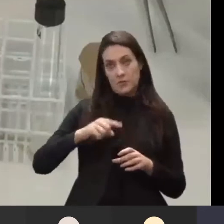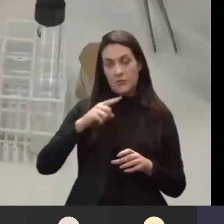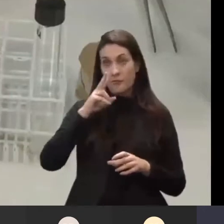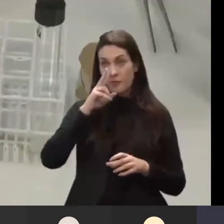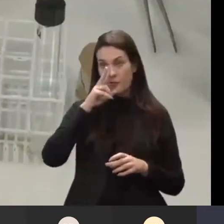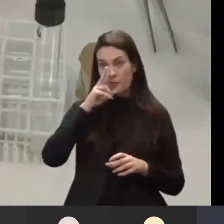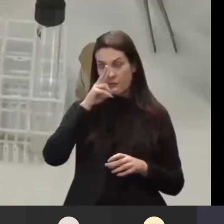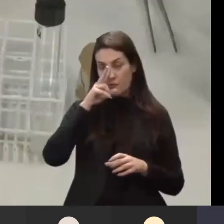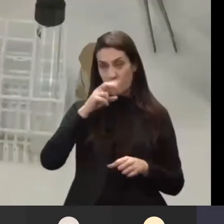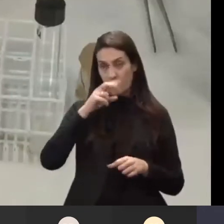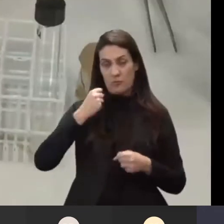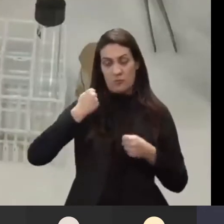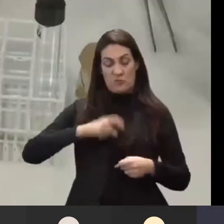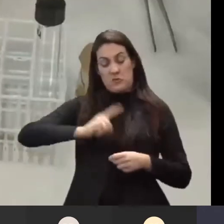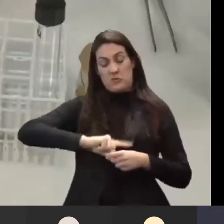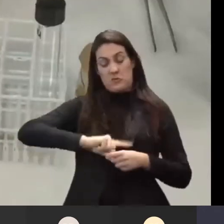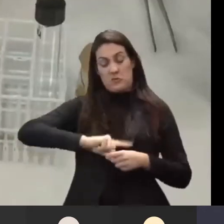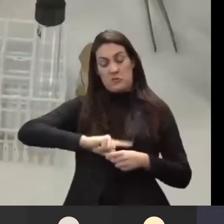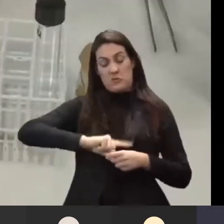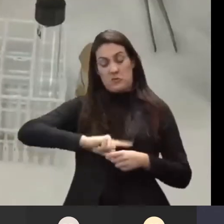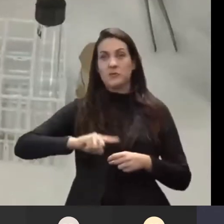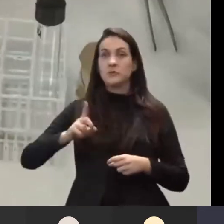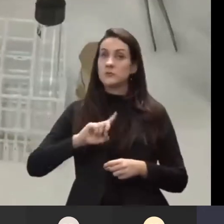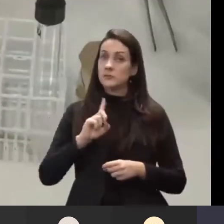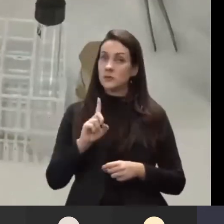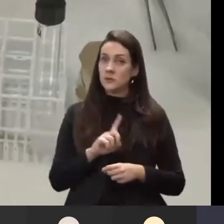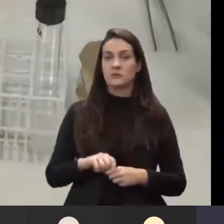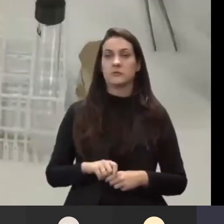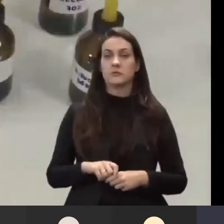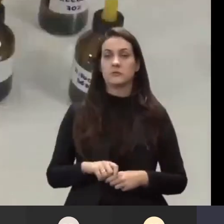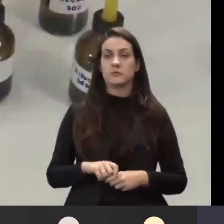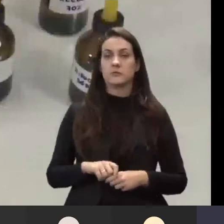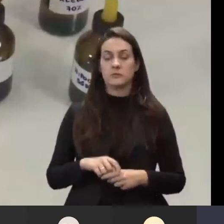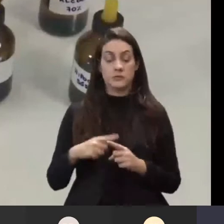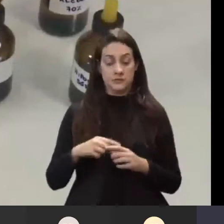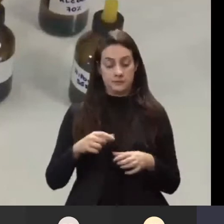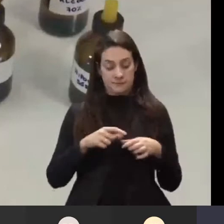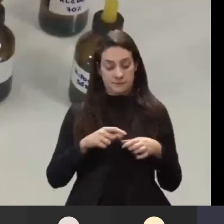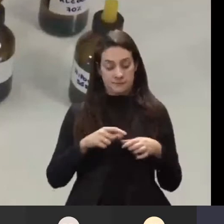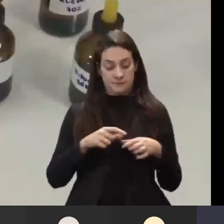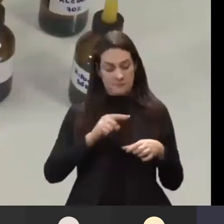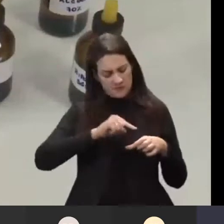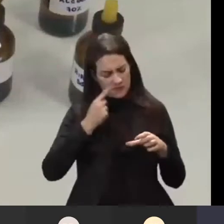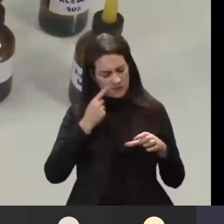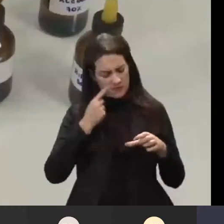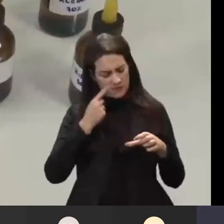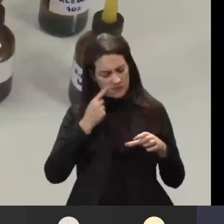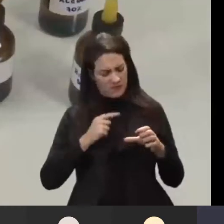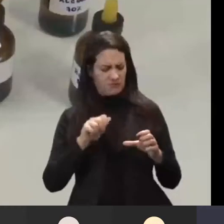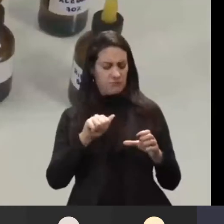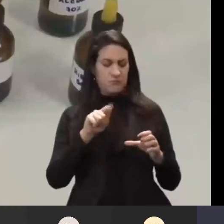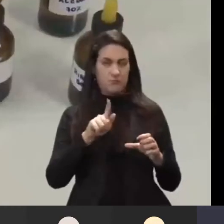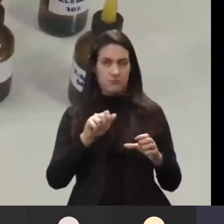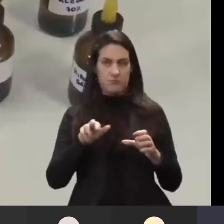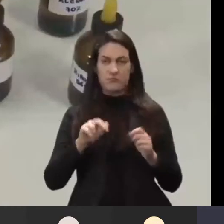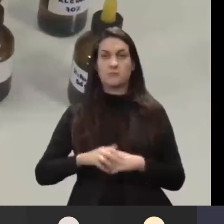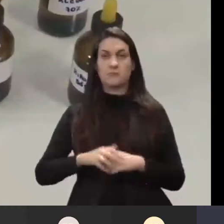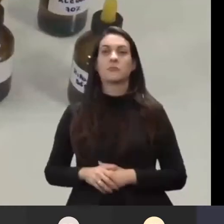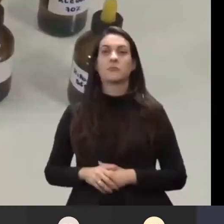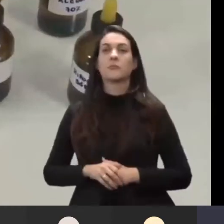Não pode aplicar uma força muito grande, porque senão ele vai marcar muito o agar e aí então vai atrapalhar e interferir